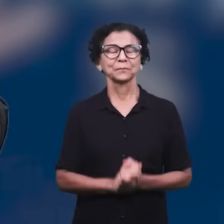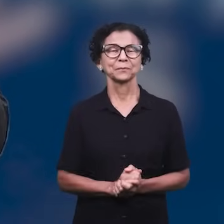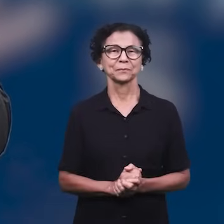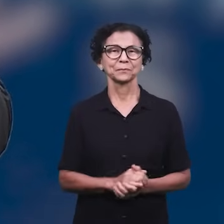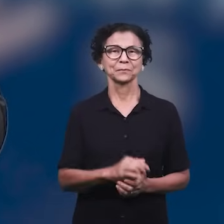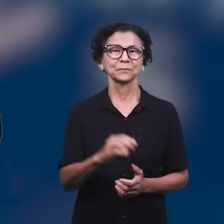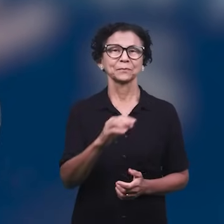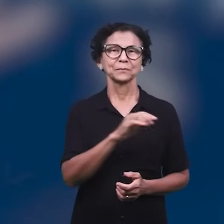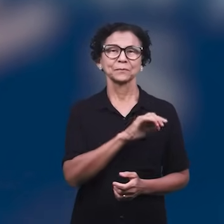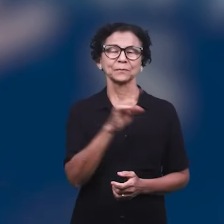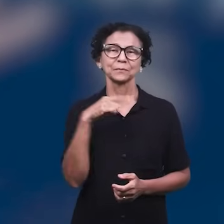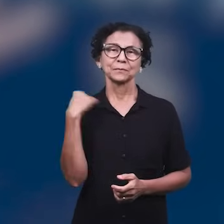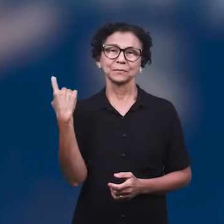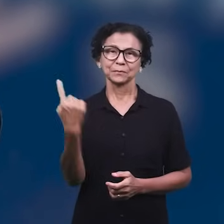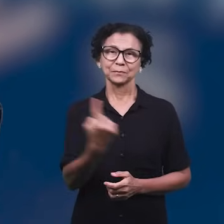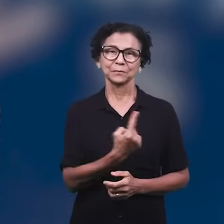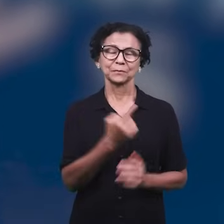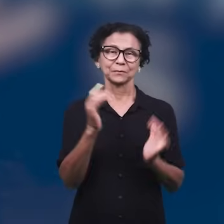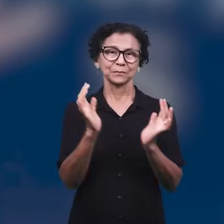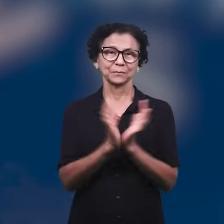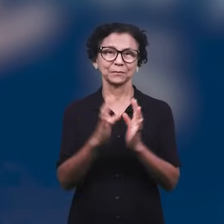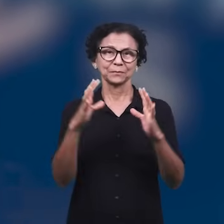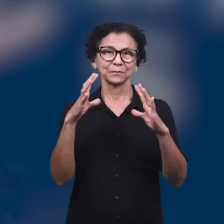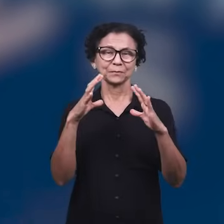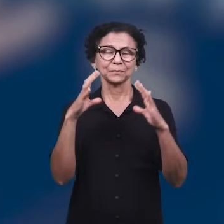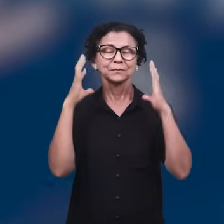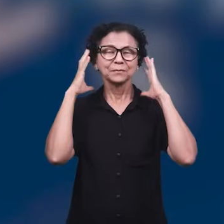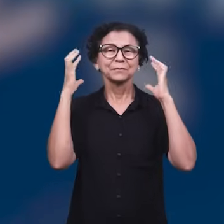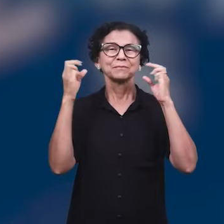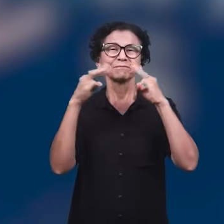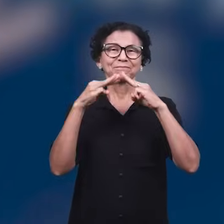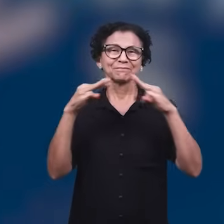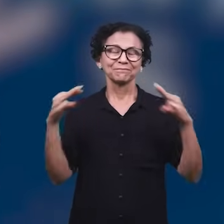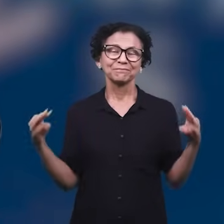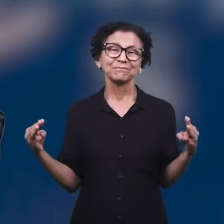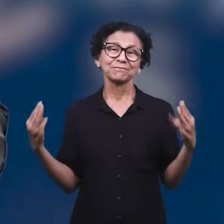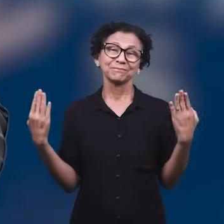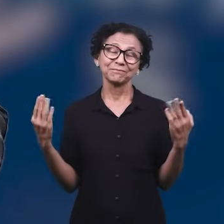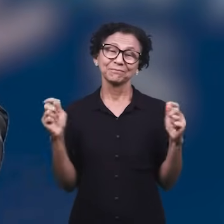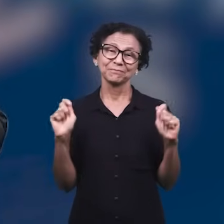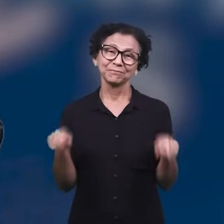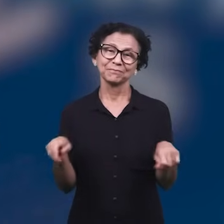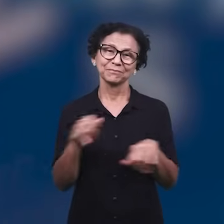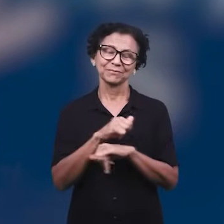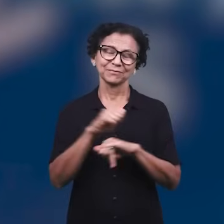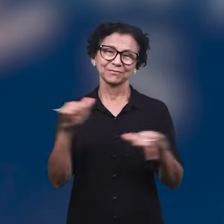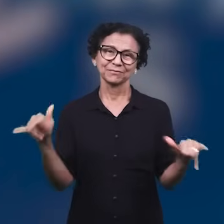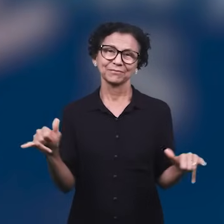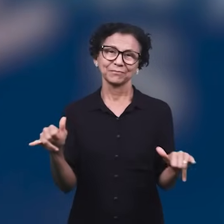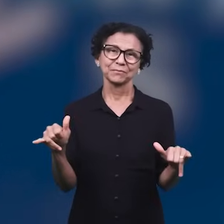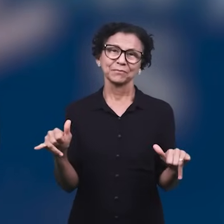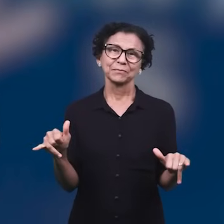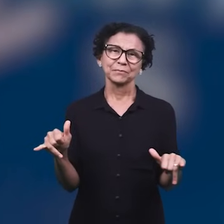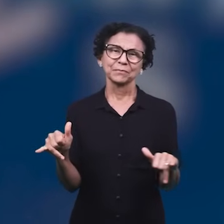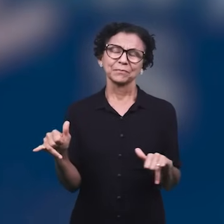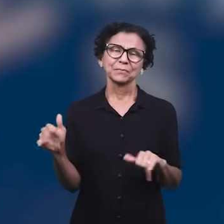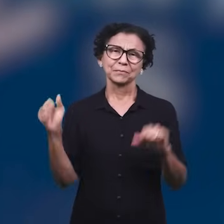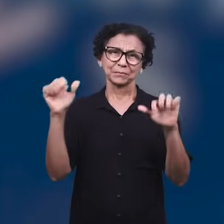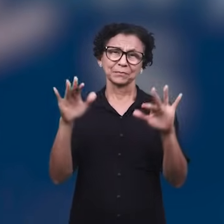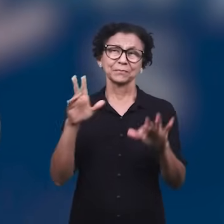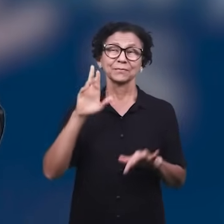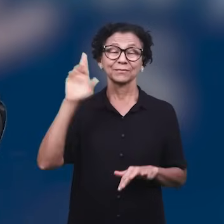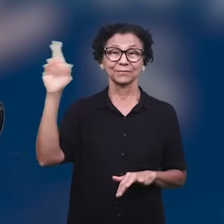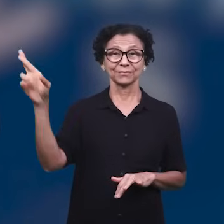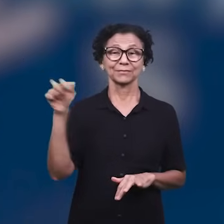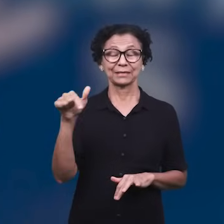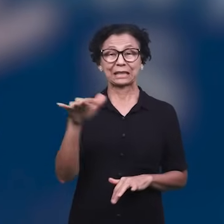os irmãos que integram a Rádio Manaim por esse espaço no qual nós podemos anunciar as grandes coisas que o nosso Deus tem operado